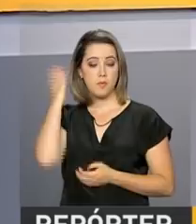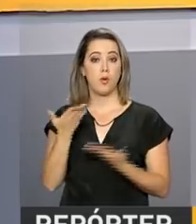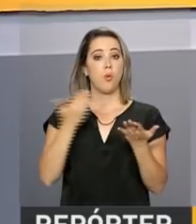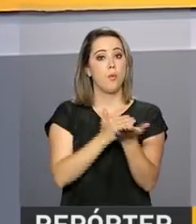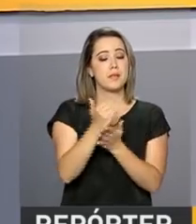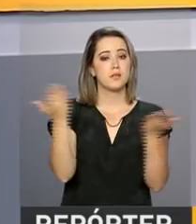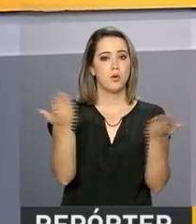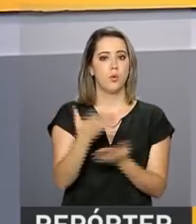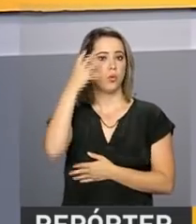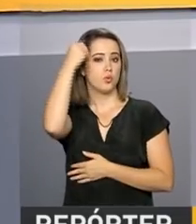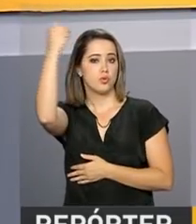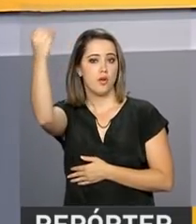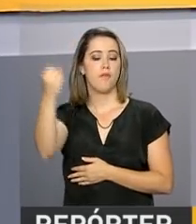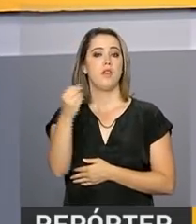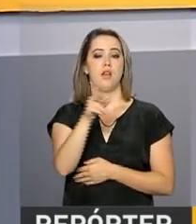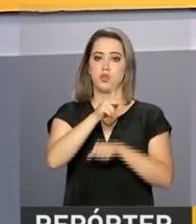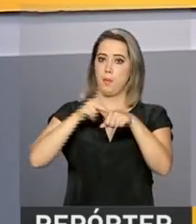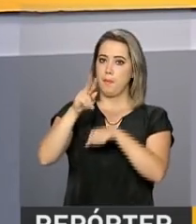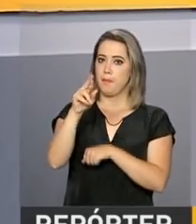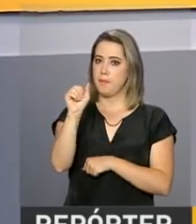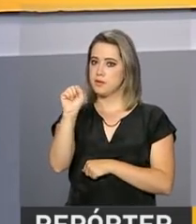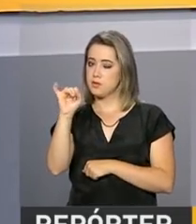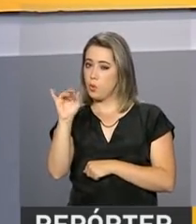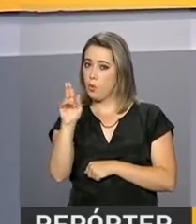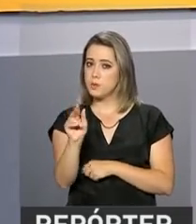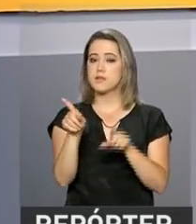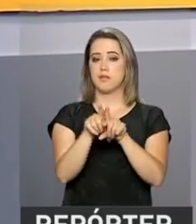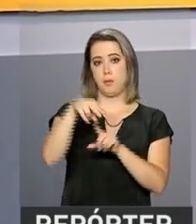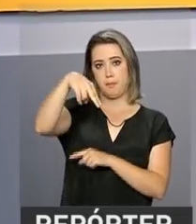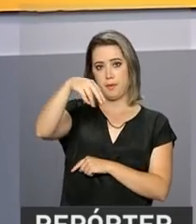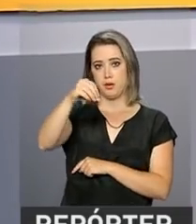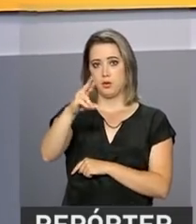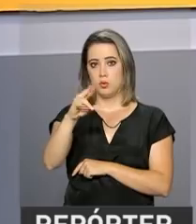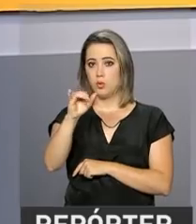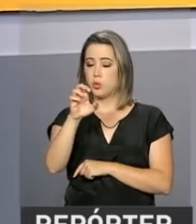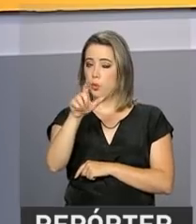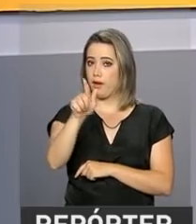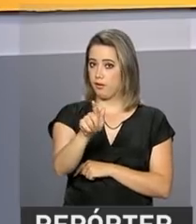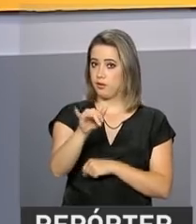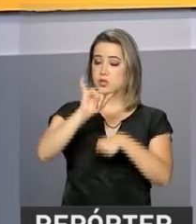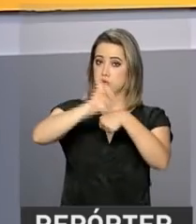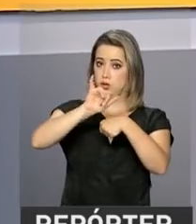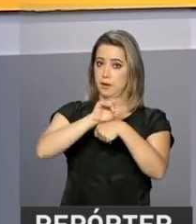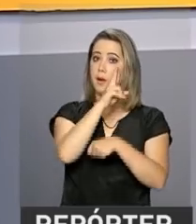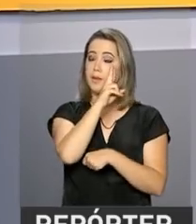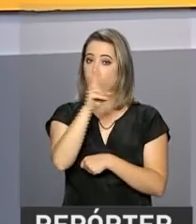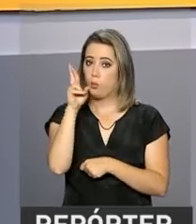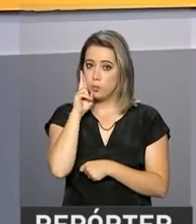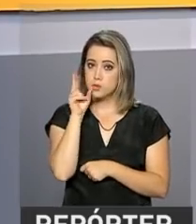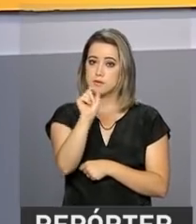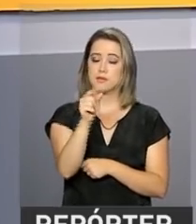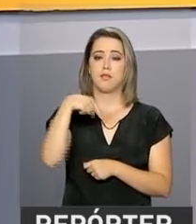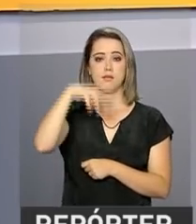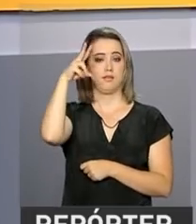Temer começa hoje viagem à Rússia e à Noruega. A chegada a Moscou é prevista para esta terça-feira. Entre os